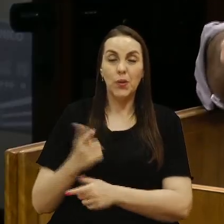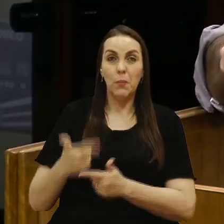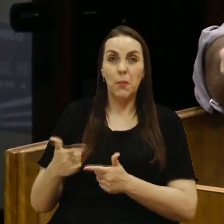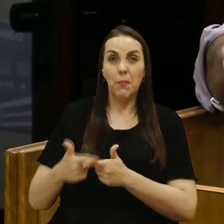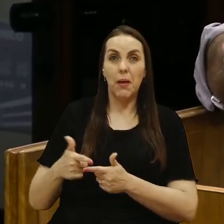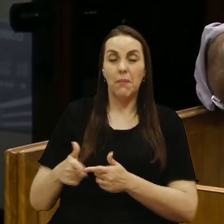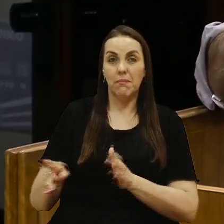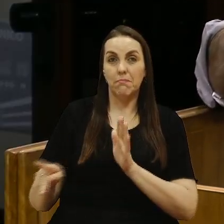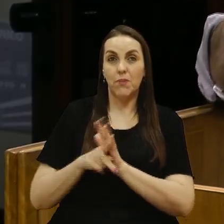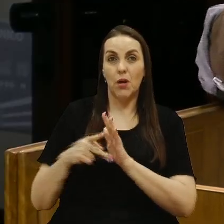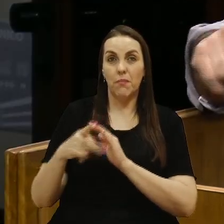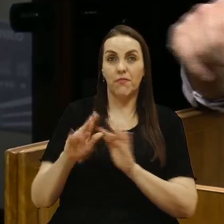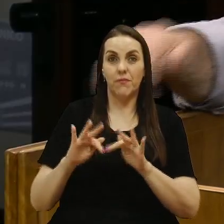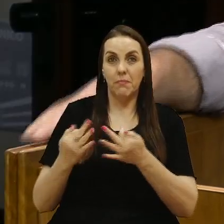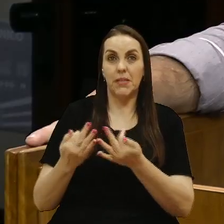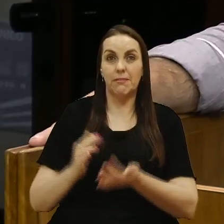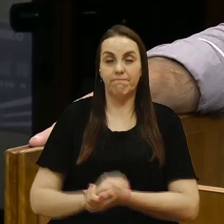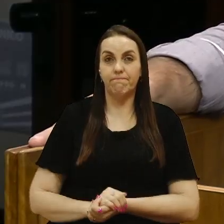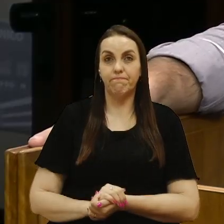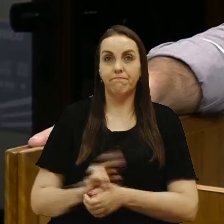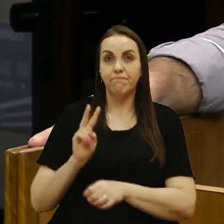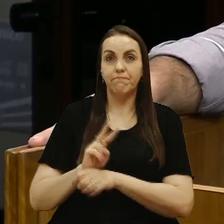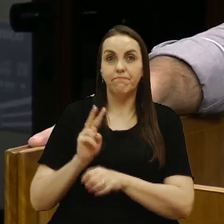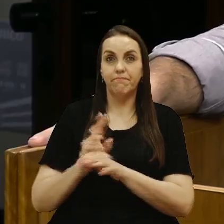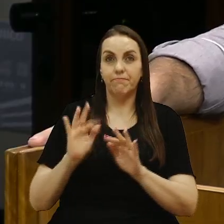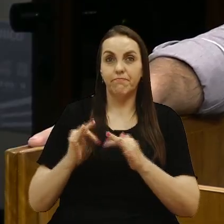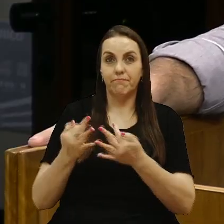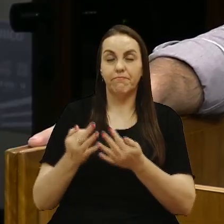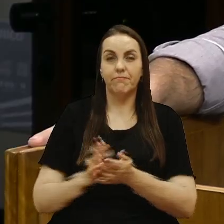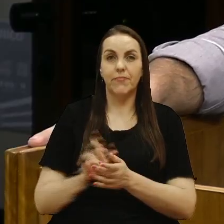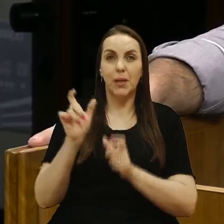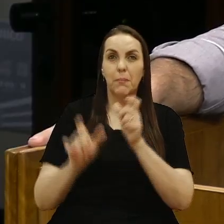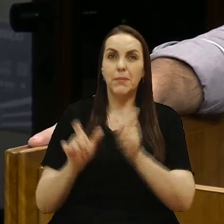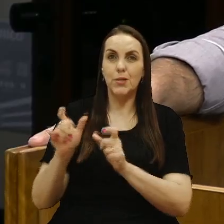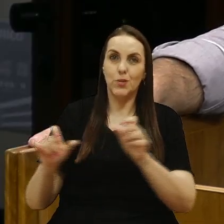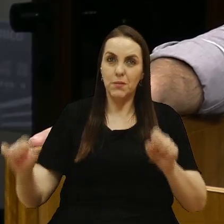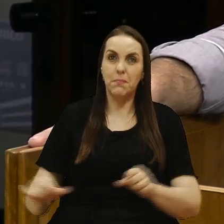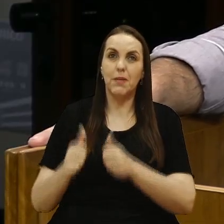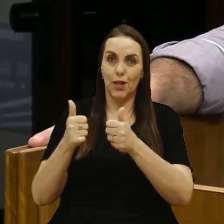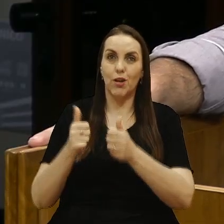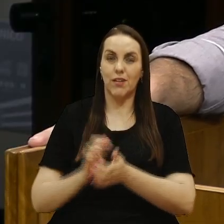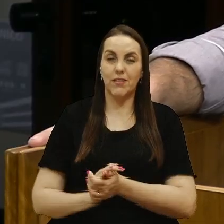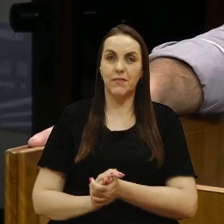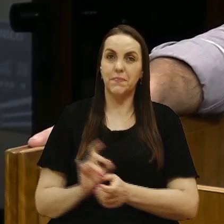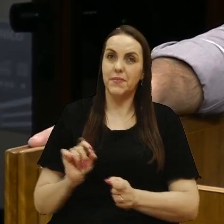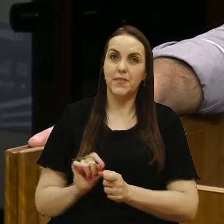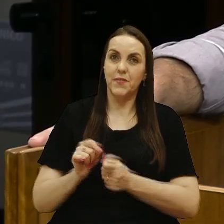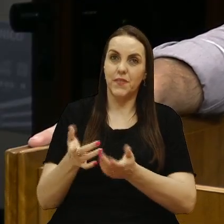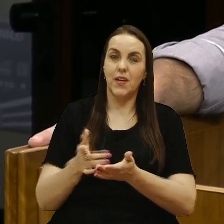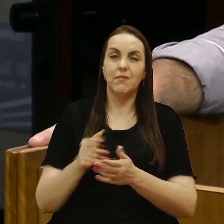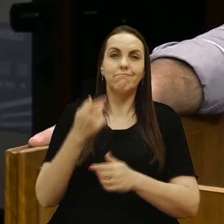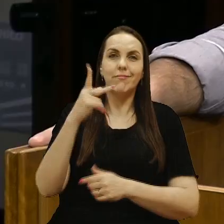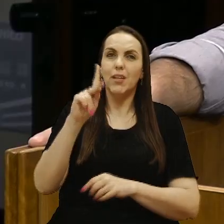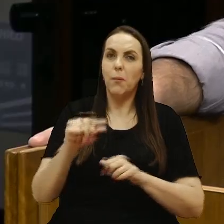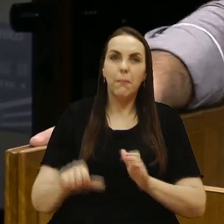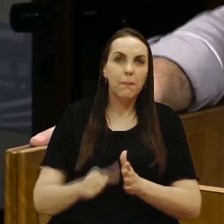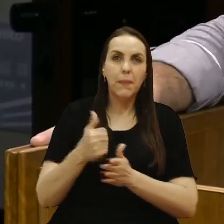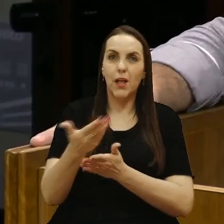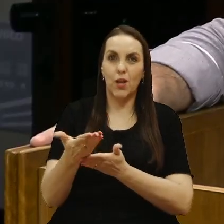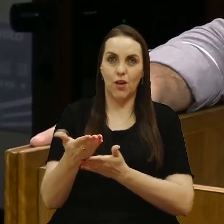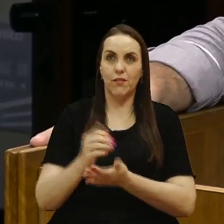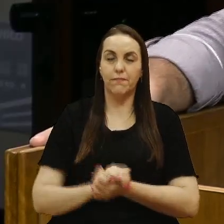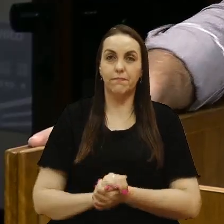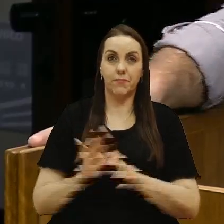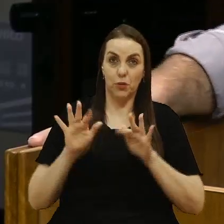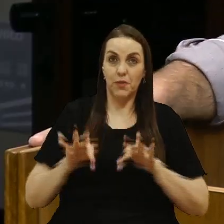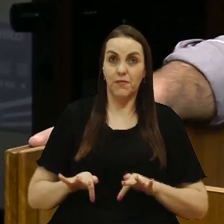própria família. Cuidem das suas famílias, sejam pessoas melhores e façam o seu melhor. Só para concluir,